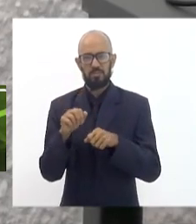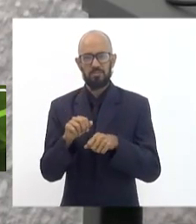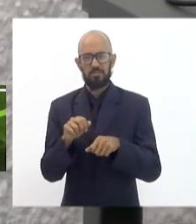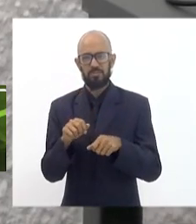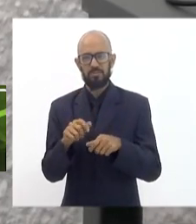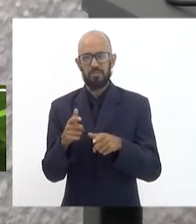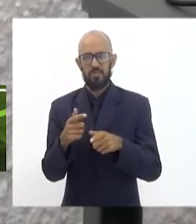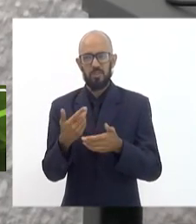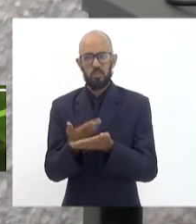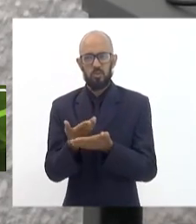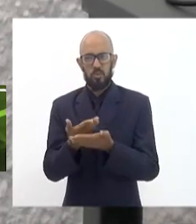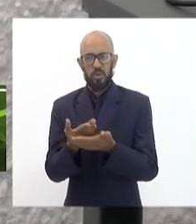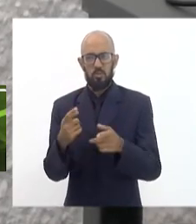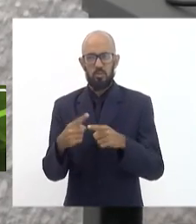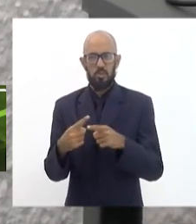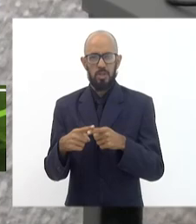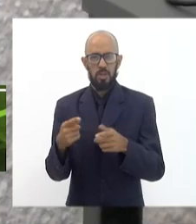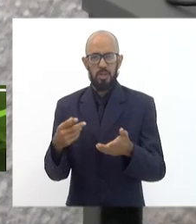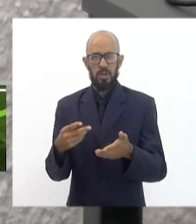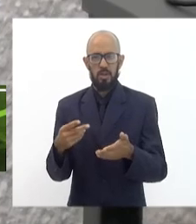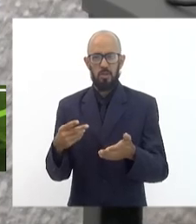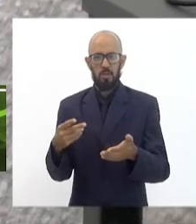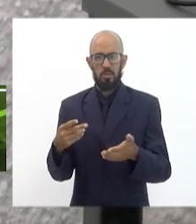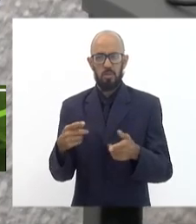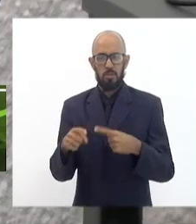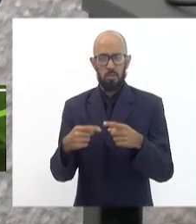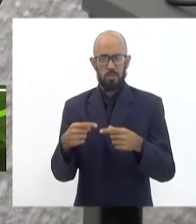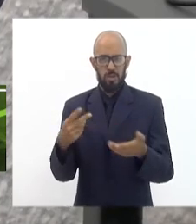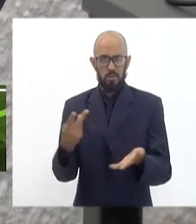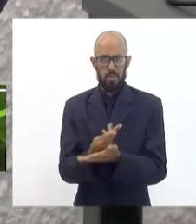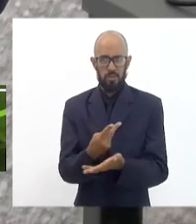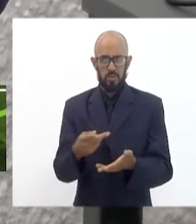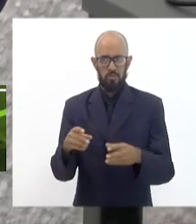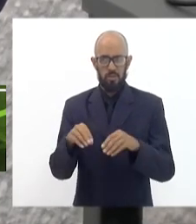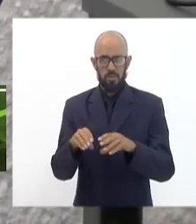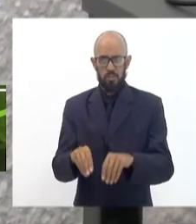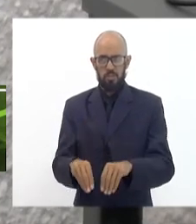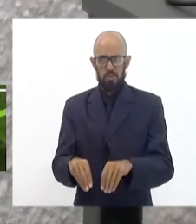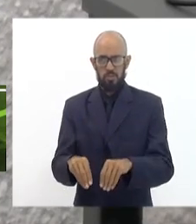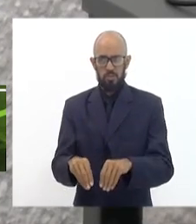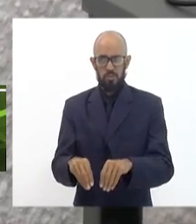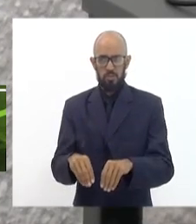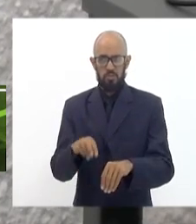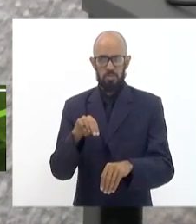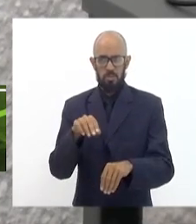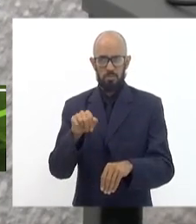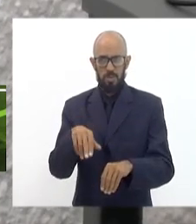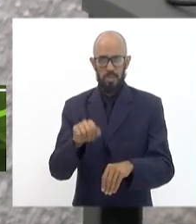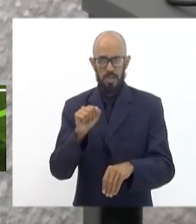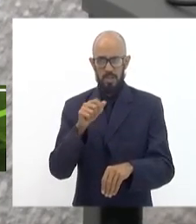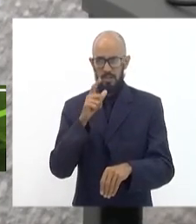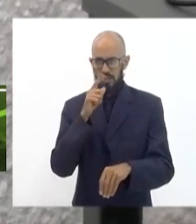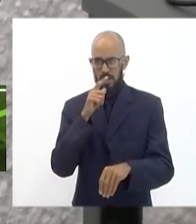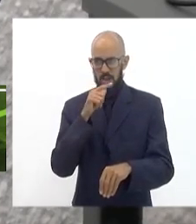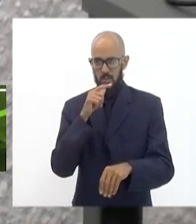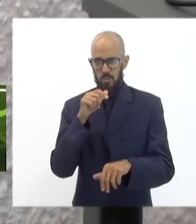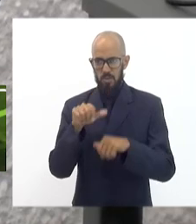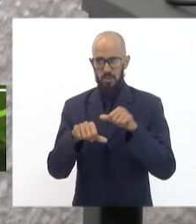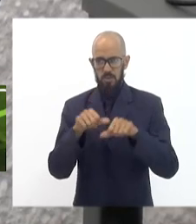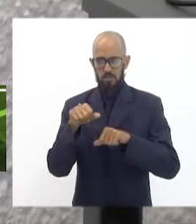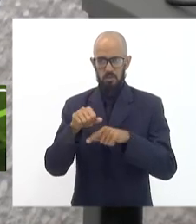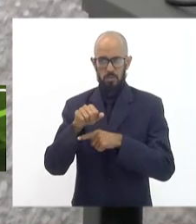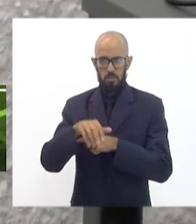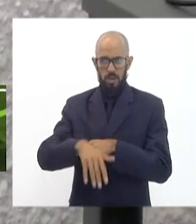com a questão da catástrofe quando foram mexidos aí uma mina d'água e na verdade transformou numa